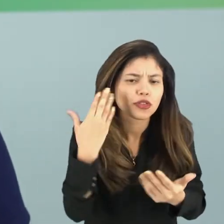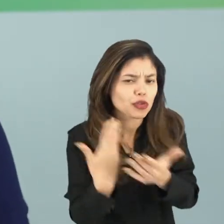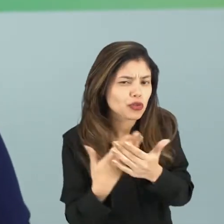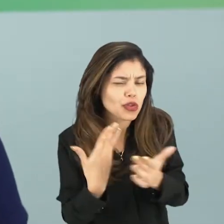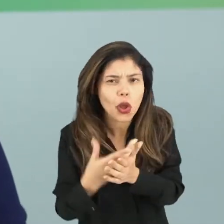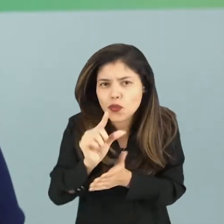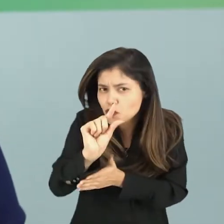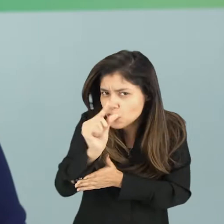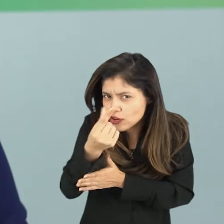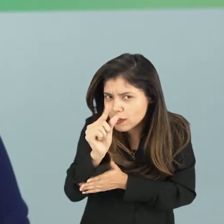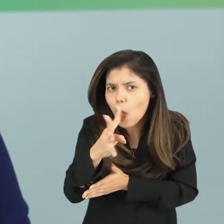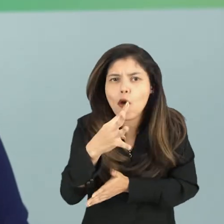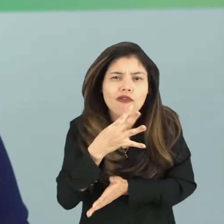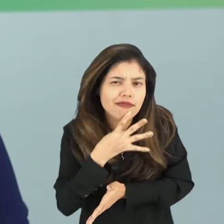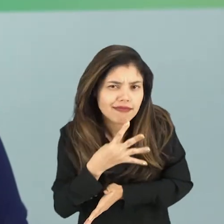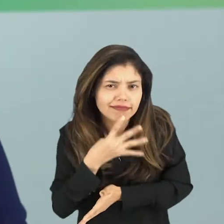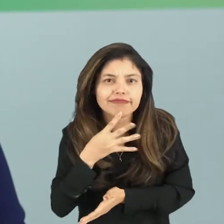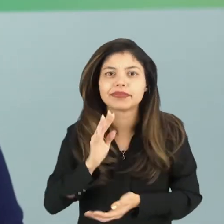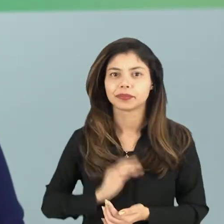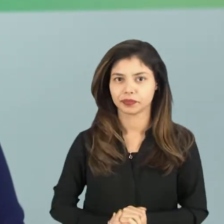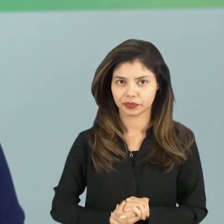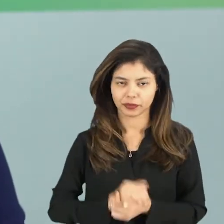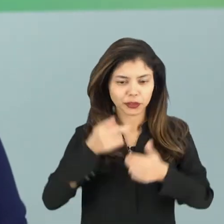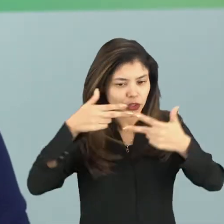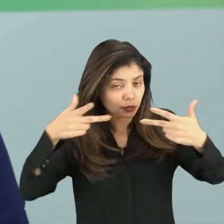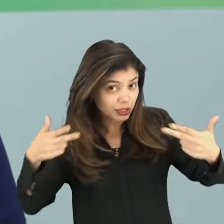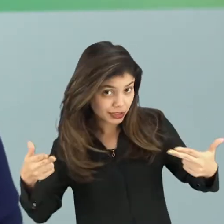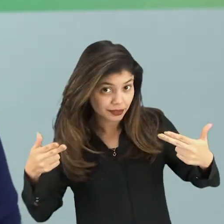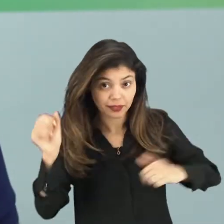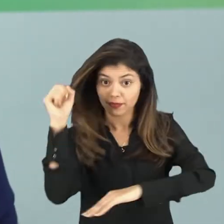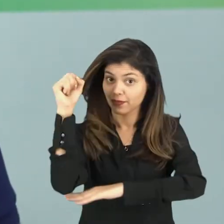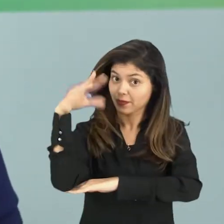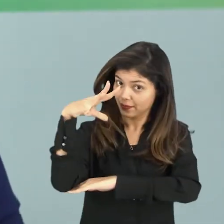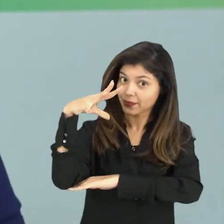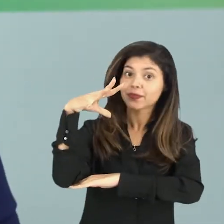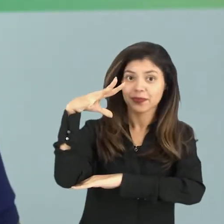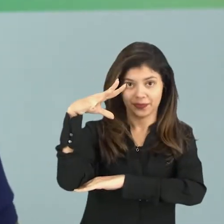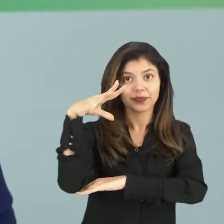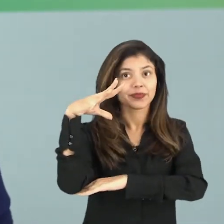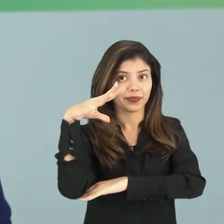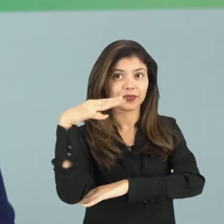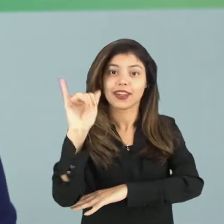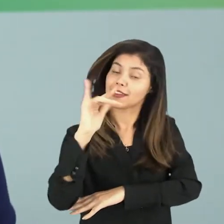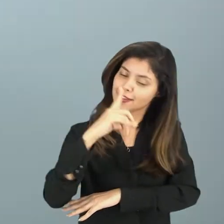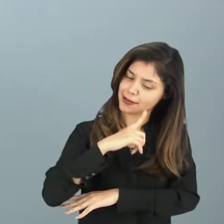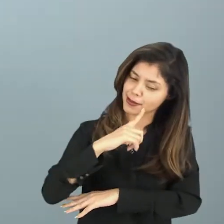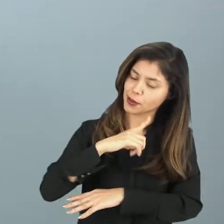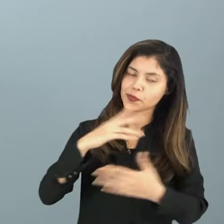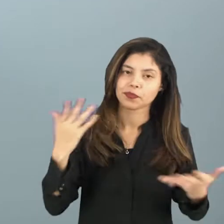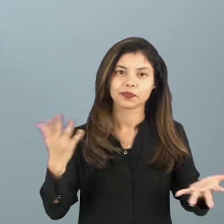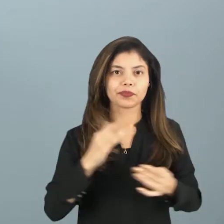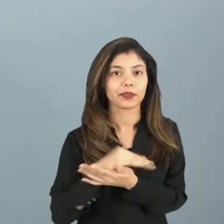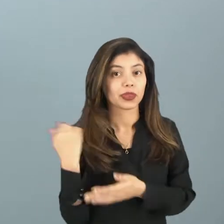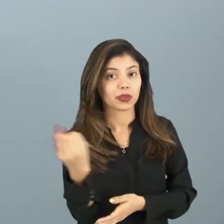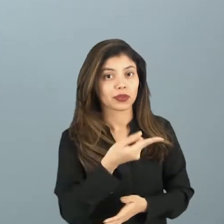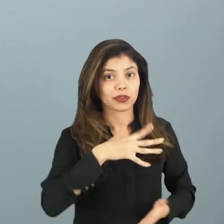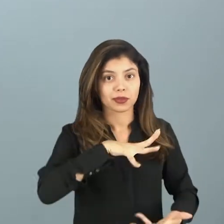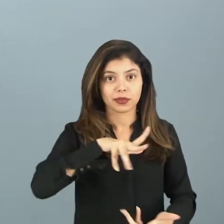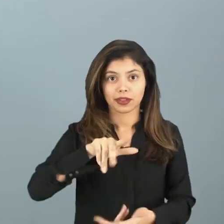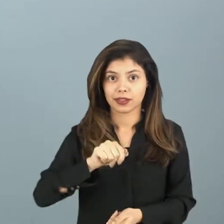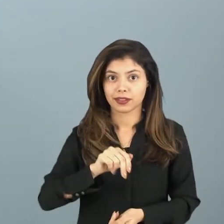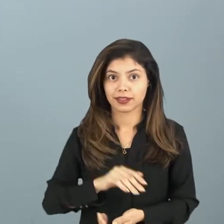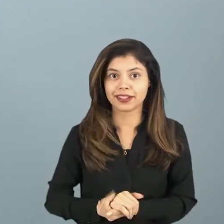pouquinho e conhecer um pouquinho sobre os objetos luminosos e iluminados que existem no nosso planeta